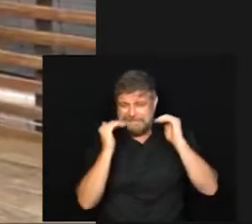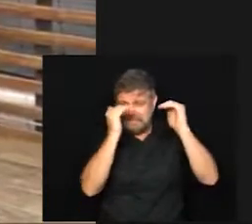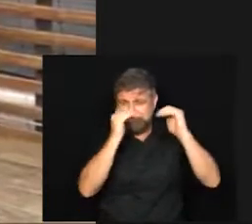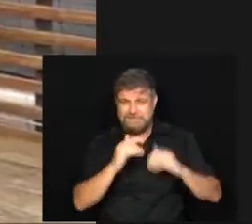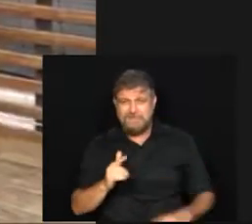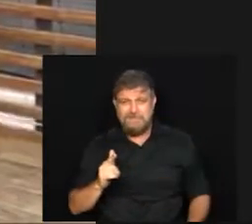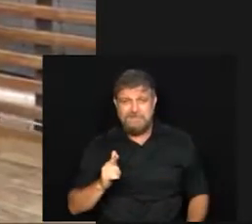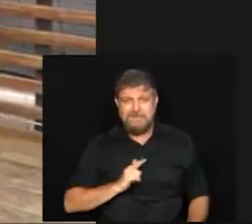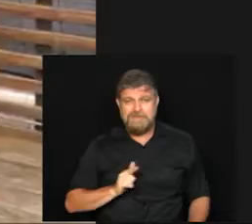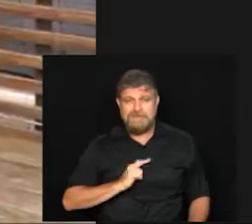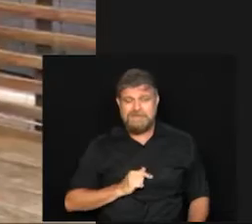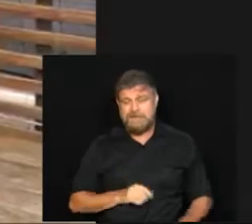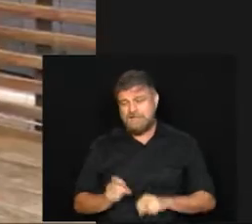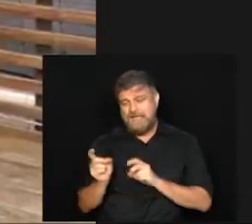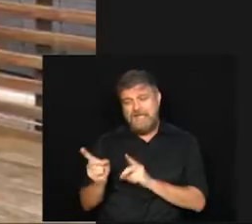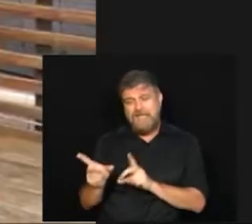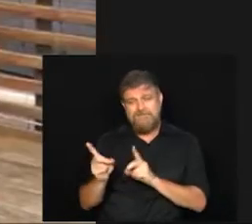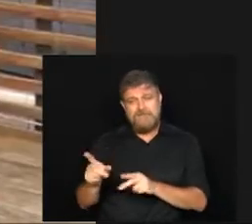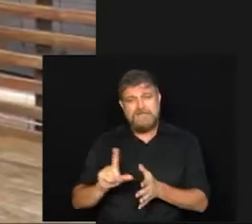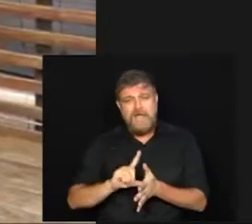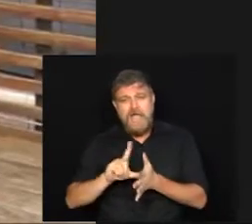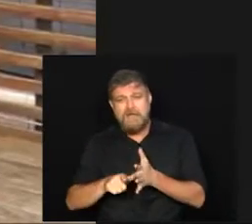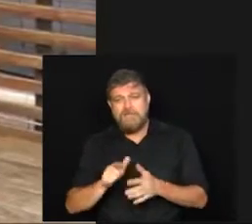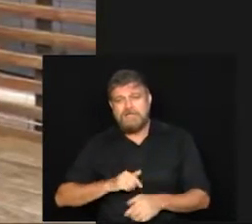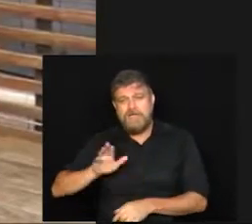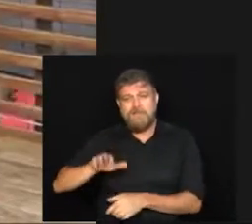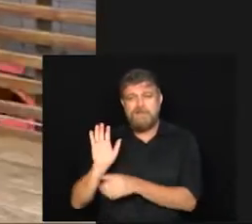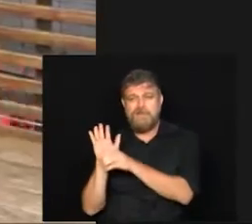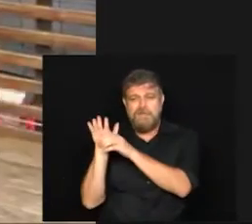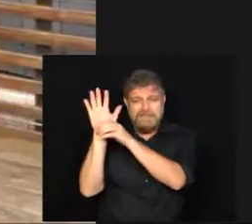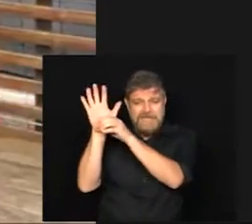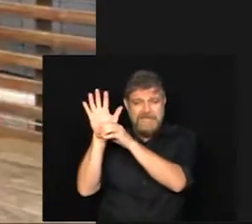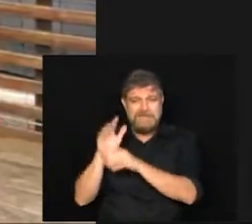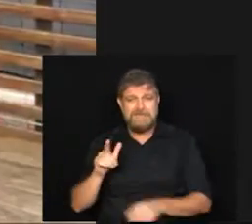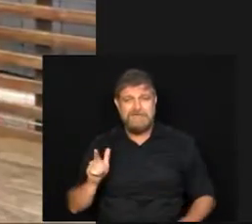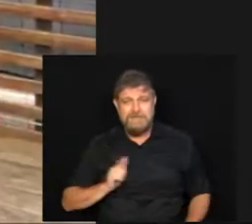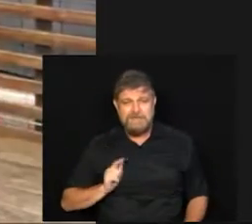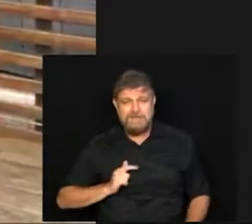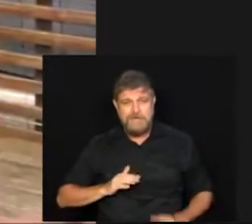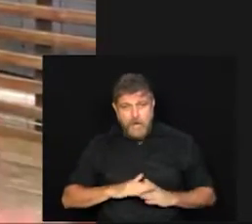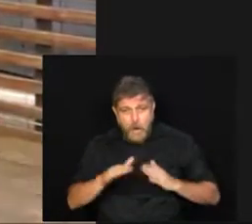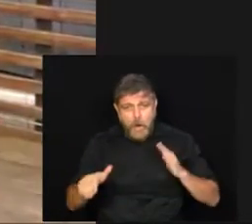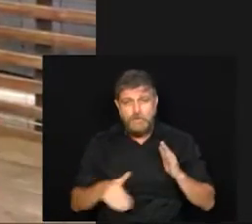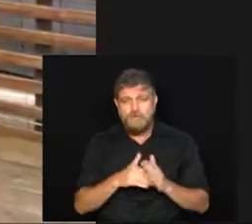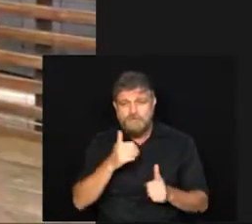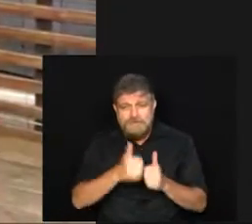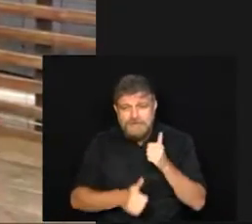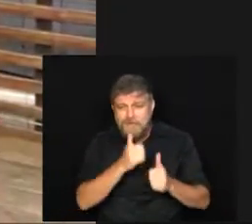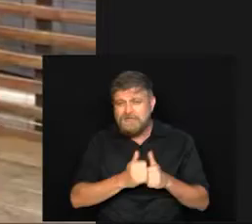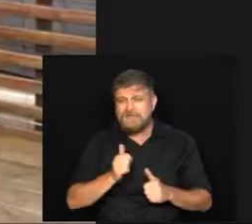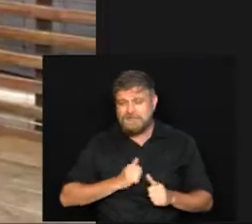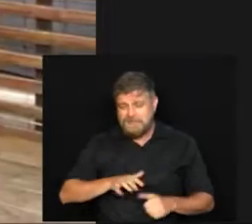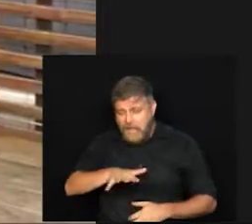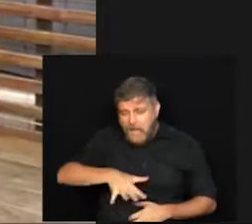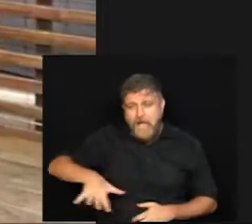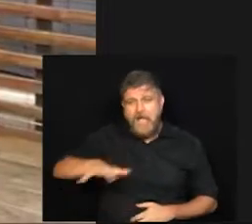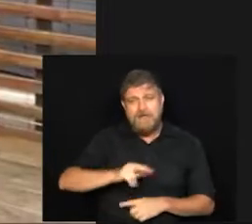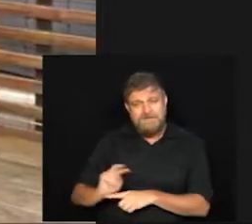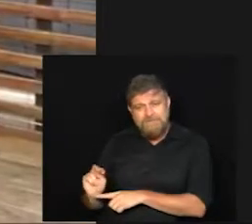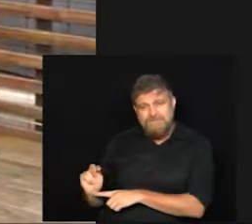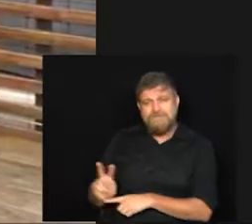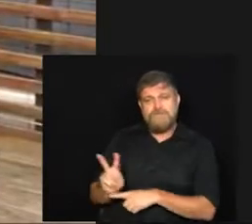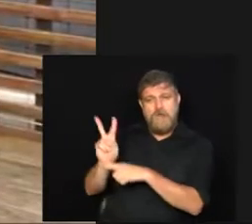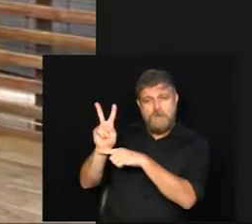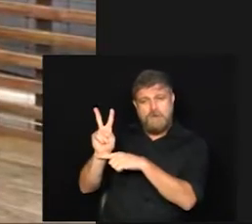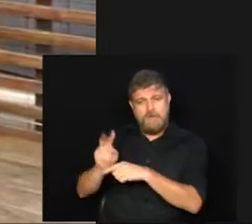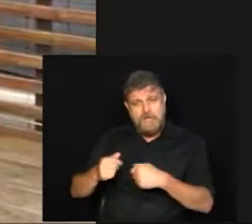inevitável porque vende muito, aí depois vem basquete, vem os demais, mas eu acho que todos os esportes têm seu espaço e seu valor, porém